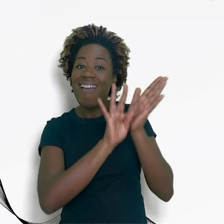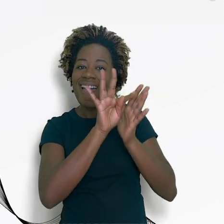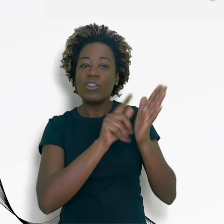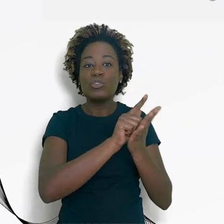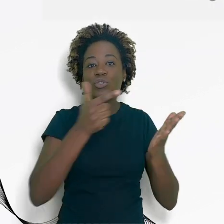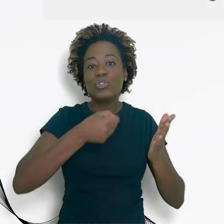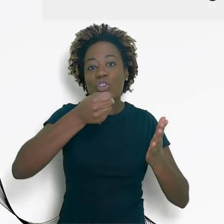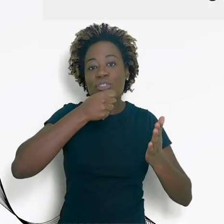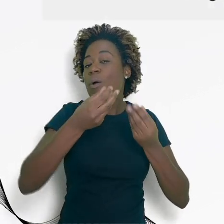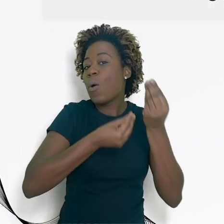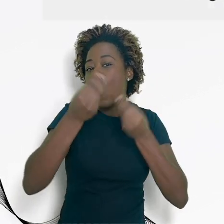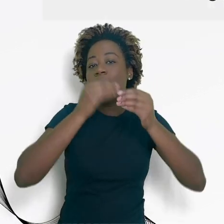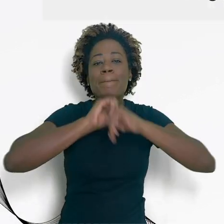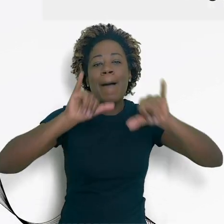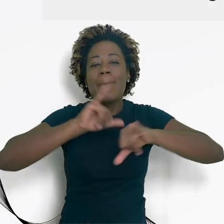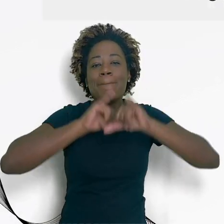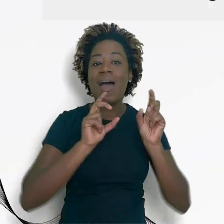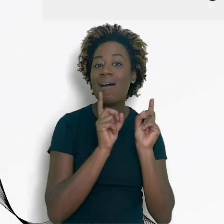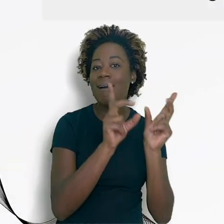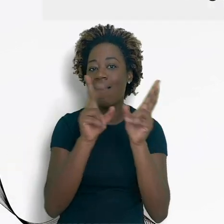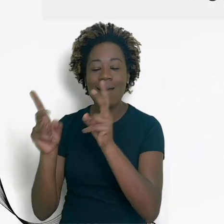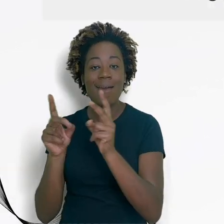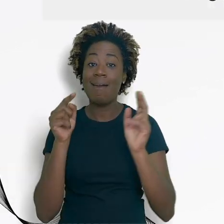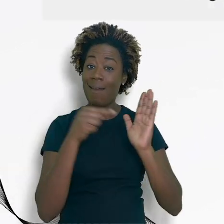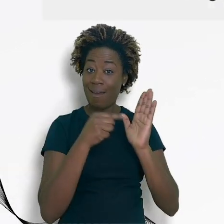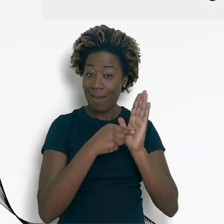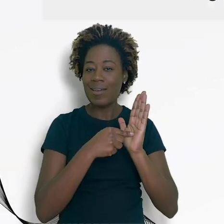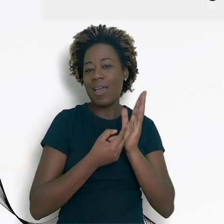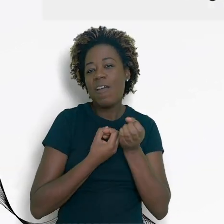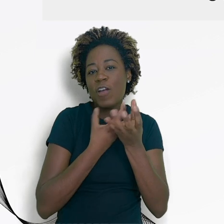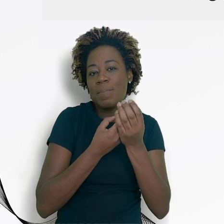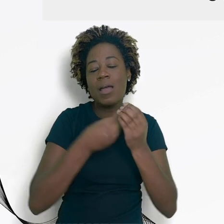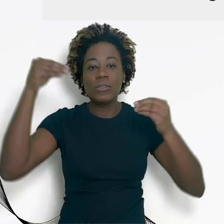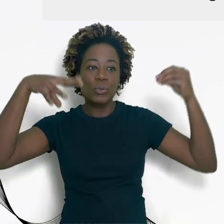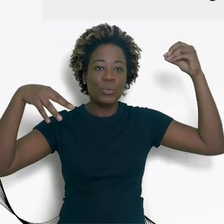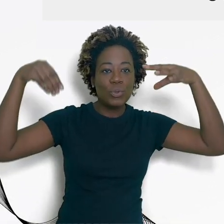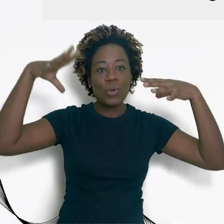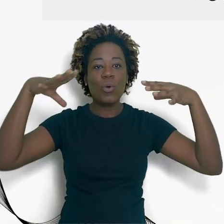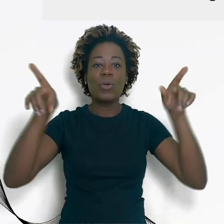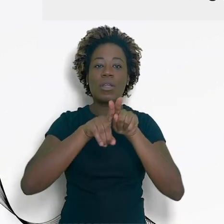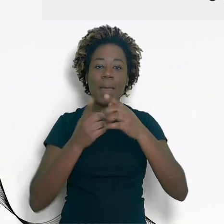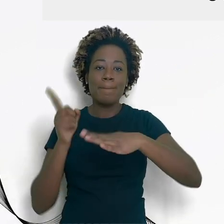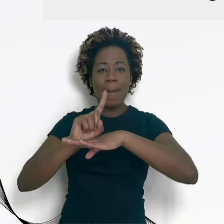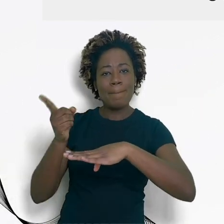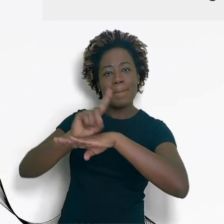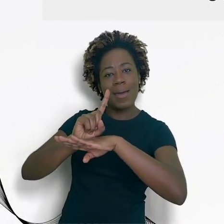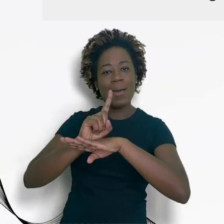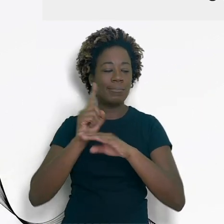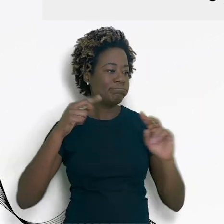como você vende a nova obra. Ela pode conter informações sobre iluminação, sobre a parte